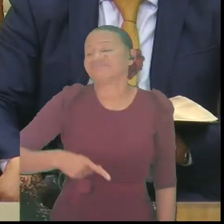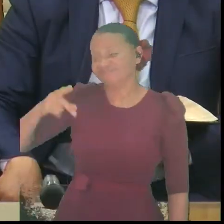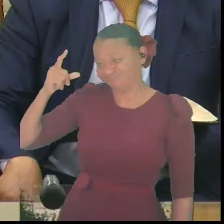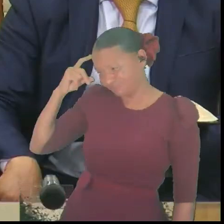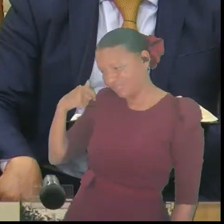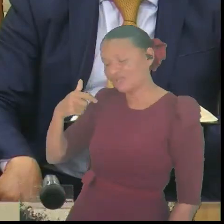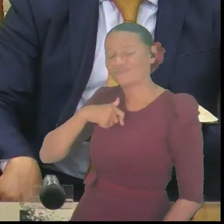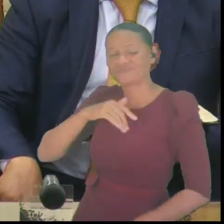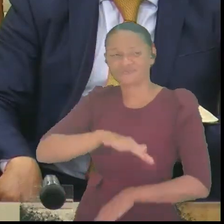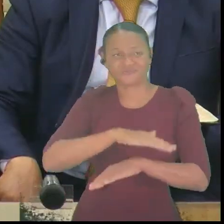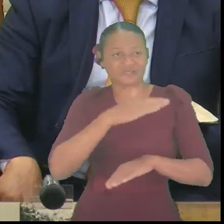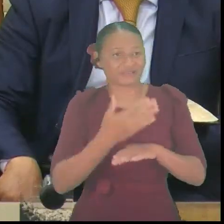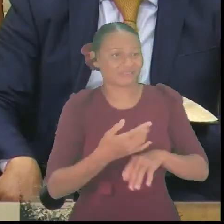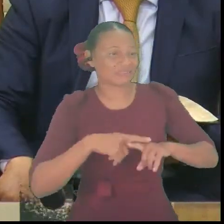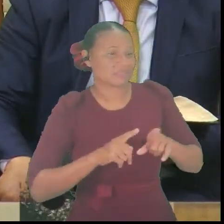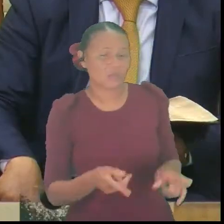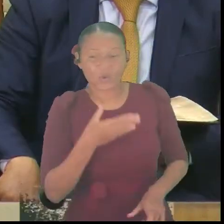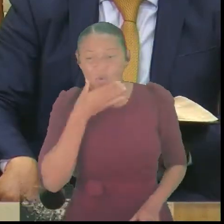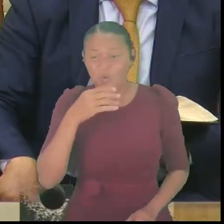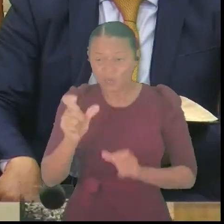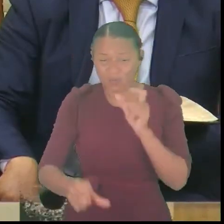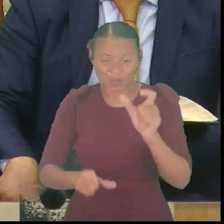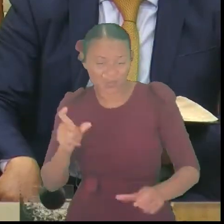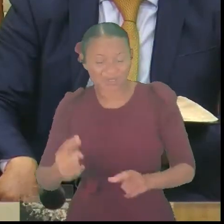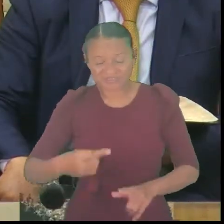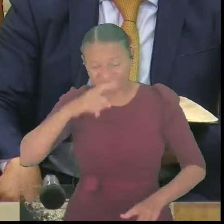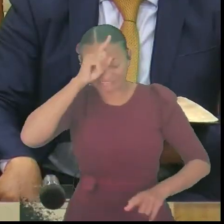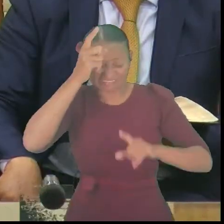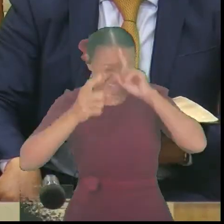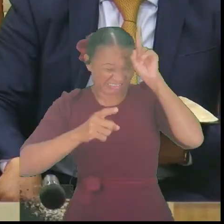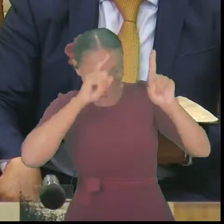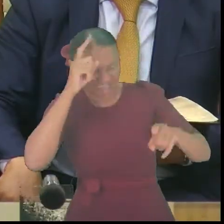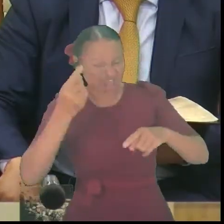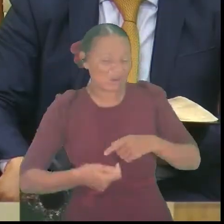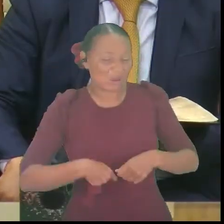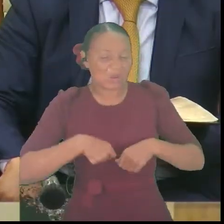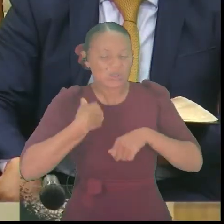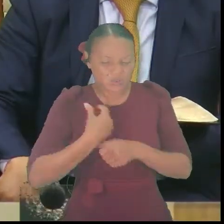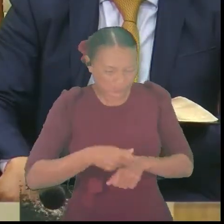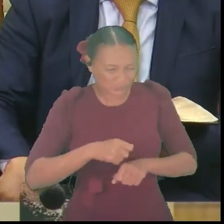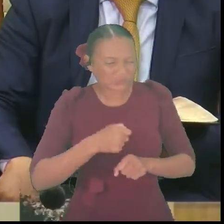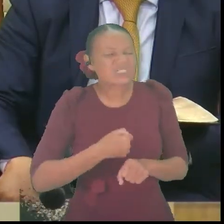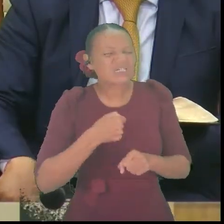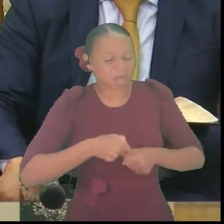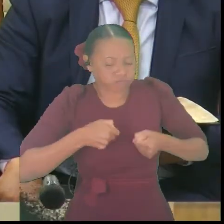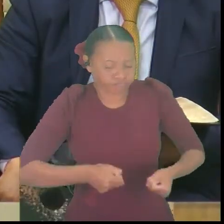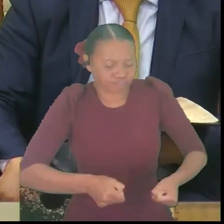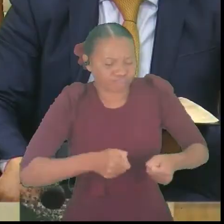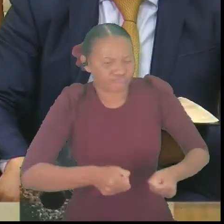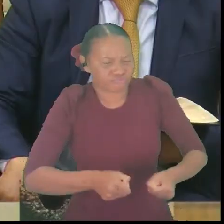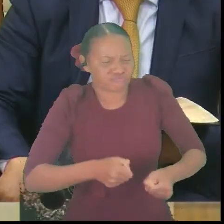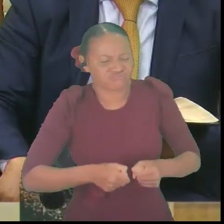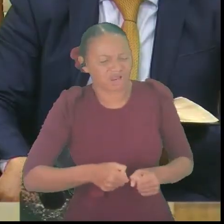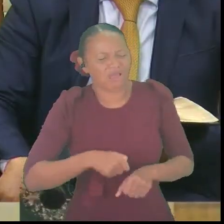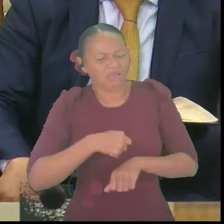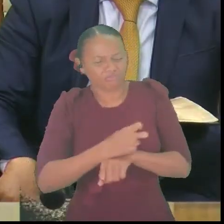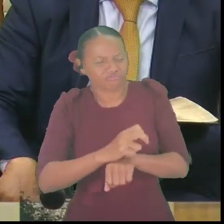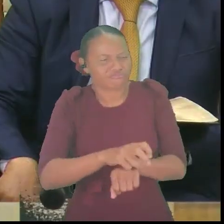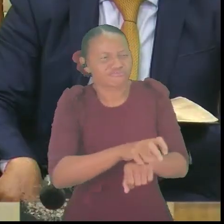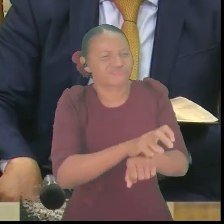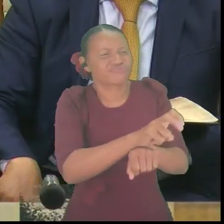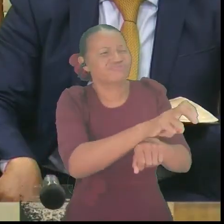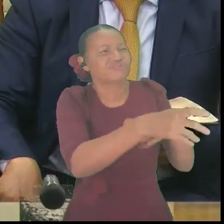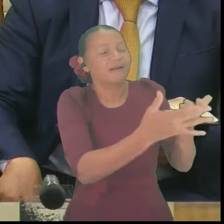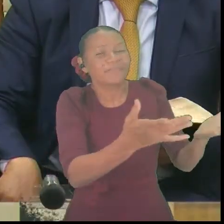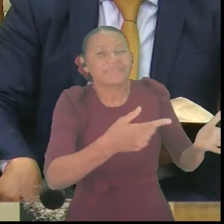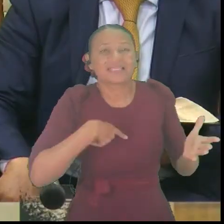forte, mas depois que os homens inventaram as máquinas, eu anoiteço montanha e amanheço um vale, o título não pode ser para mim. Então foi ao